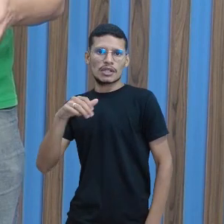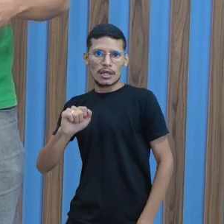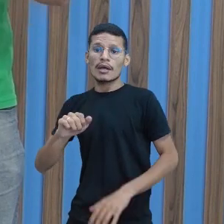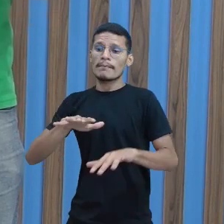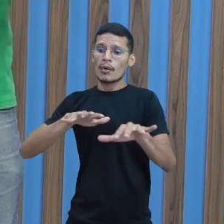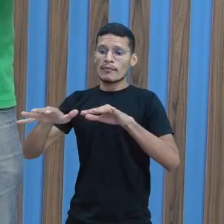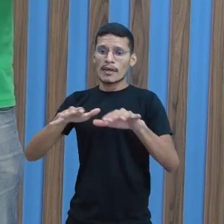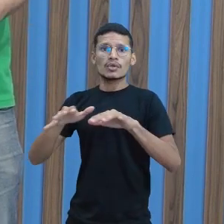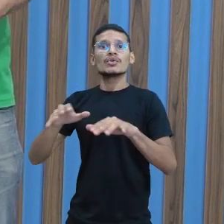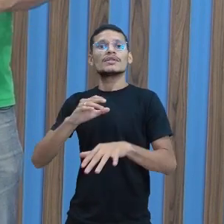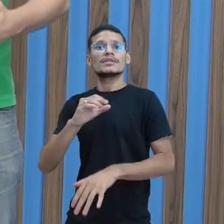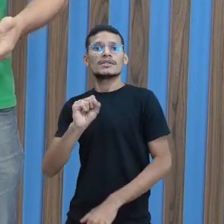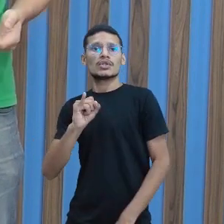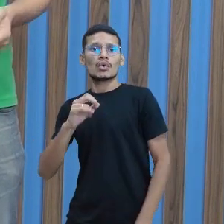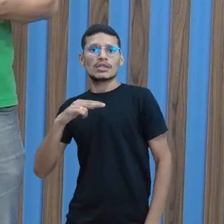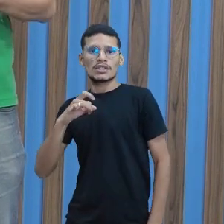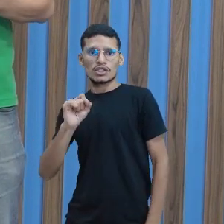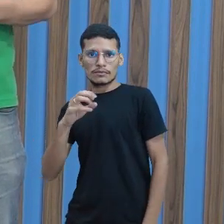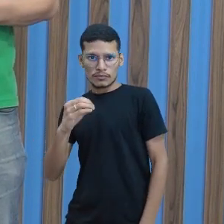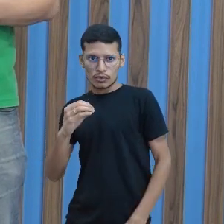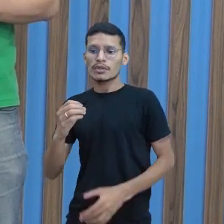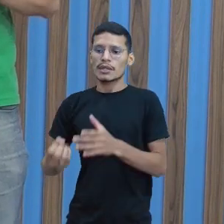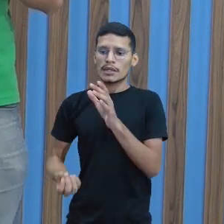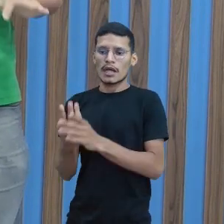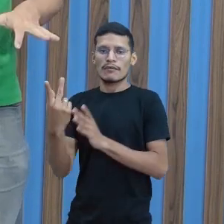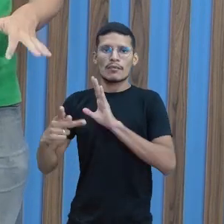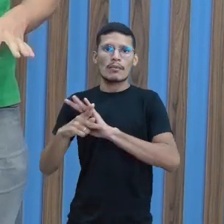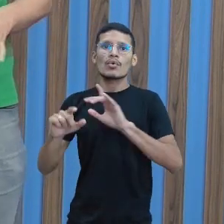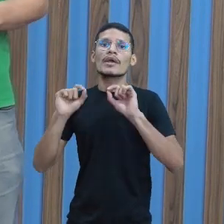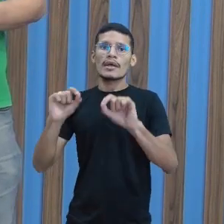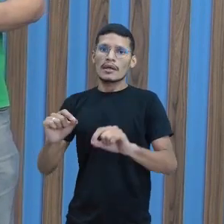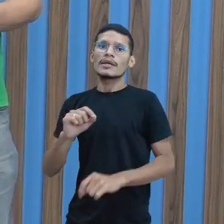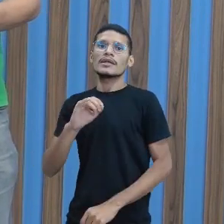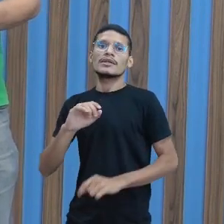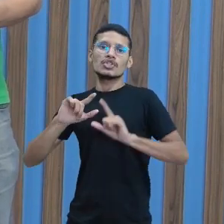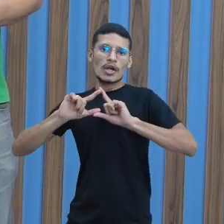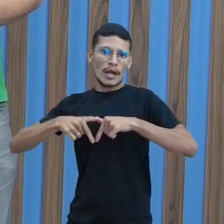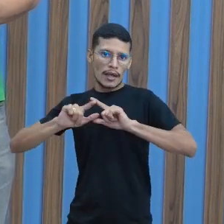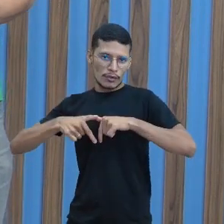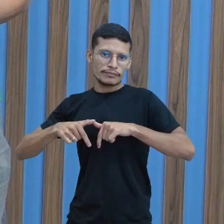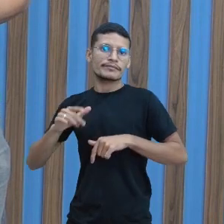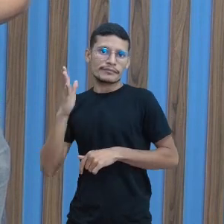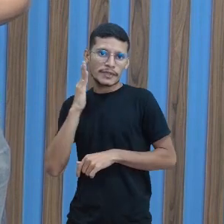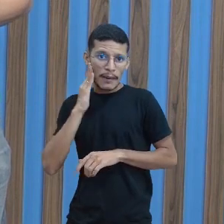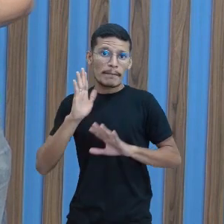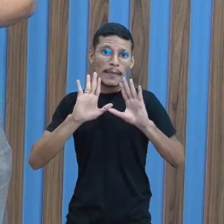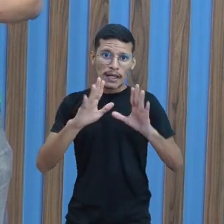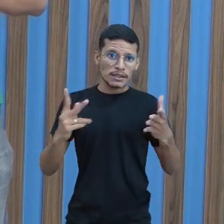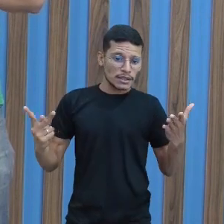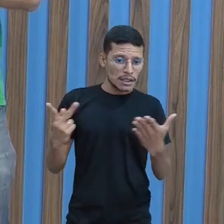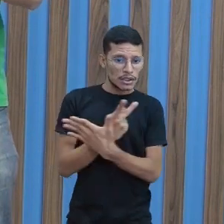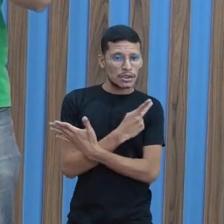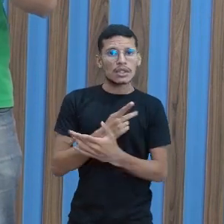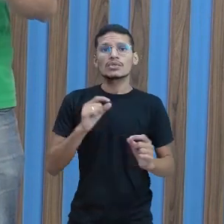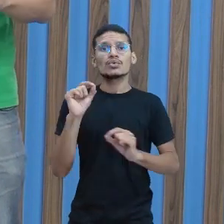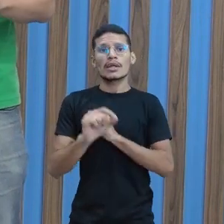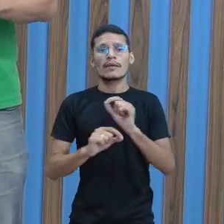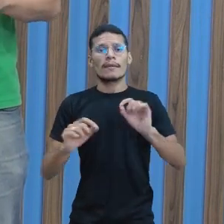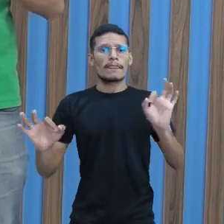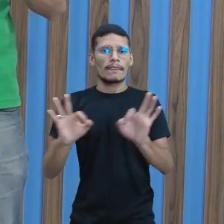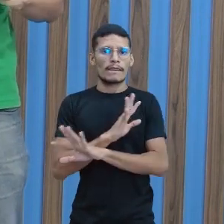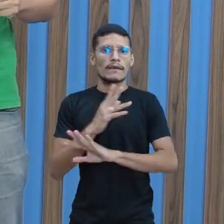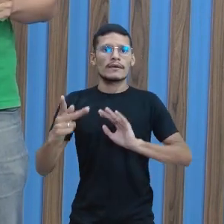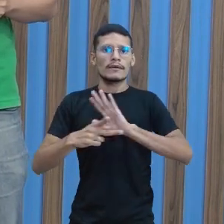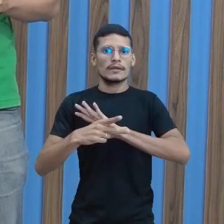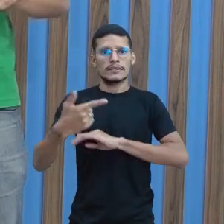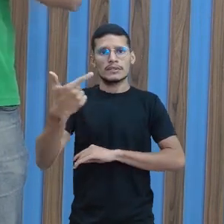movimento sionista defendia a criação do Estado de Israel. Portanto, a gente pode dizer o seguinte: quando acaba a Segunda Guerra Mundial, o cenário